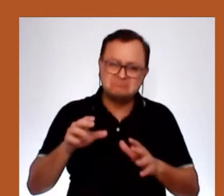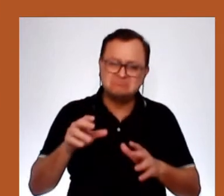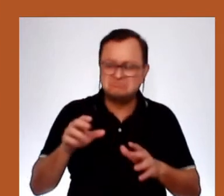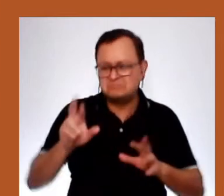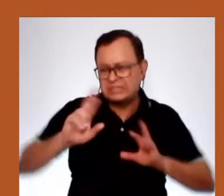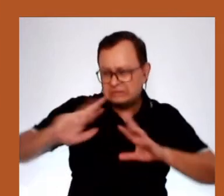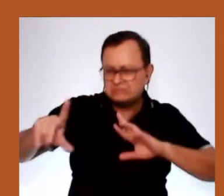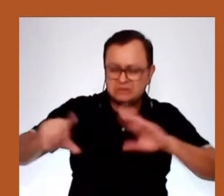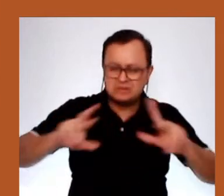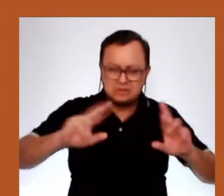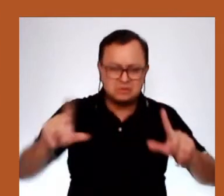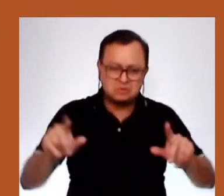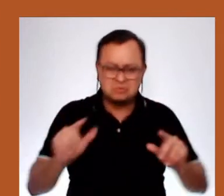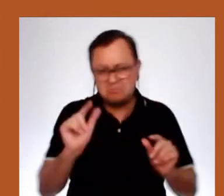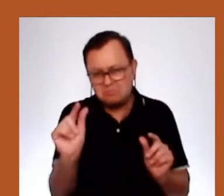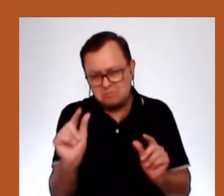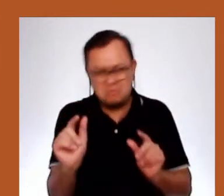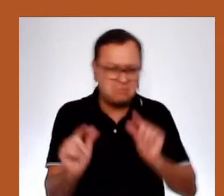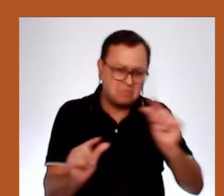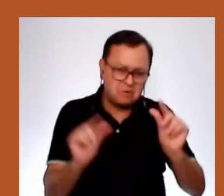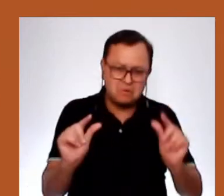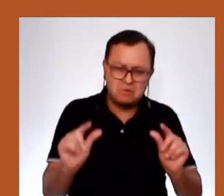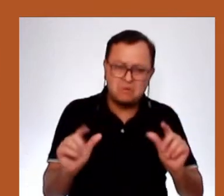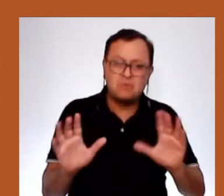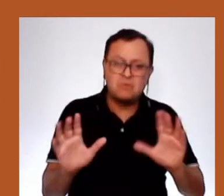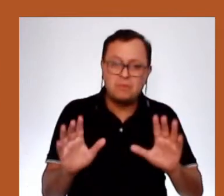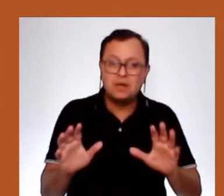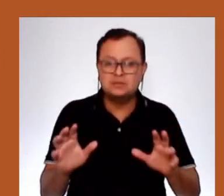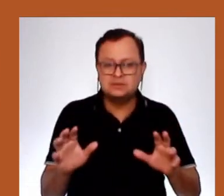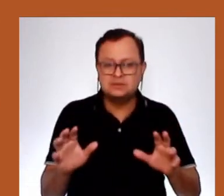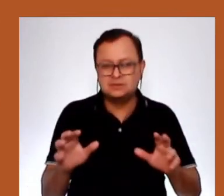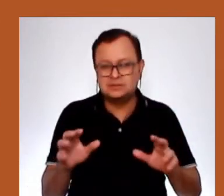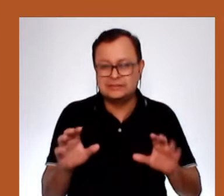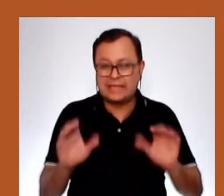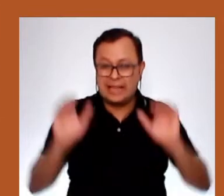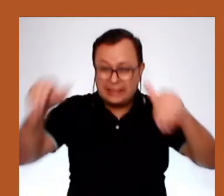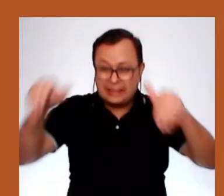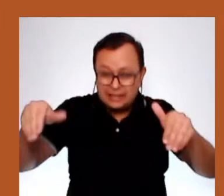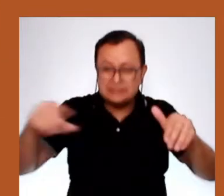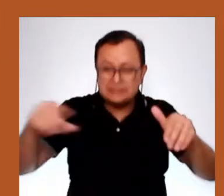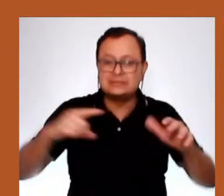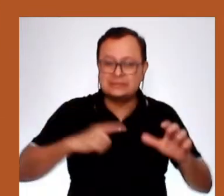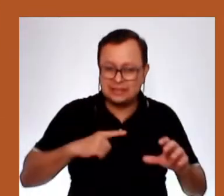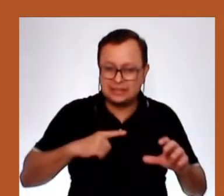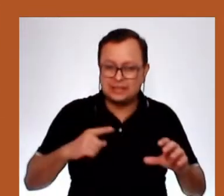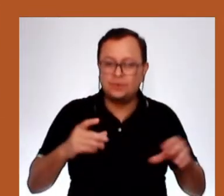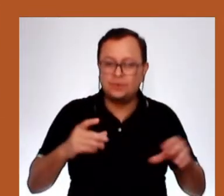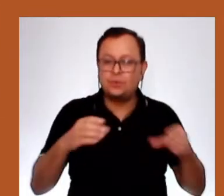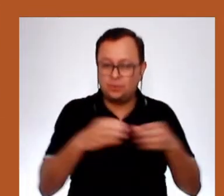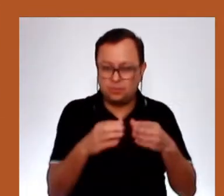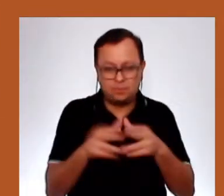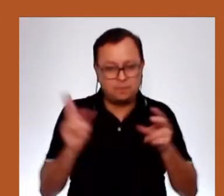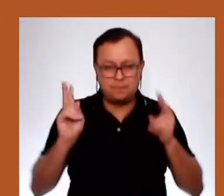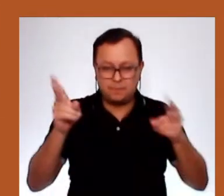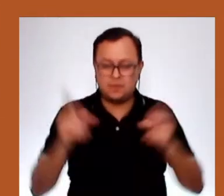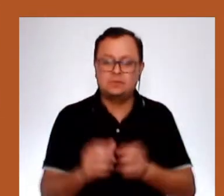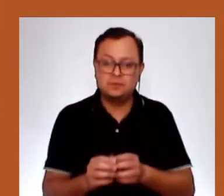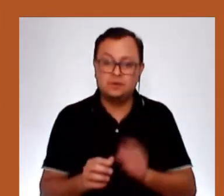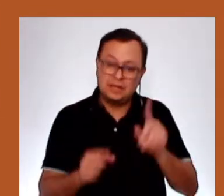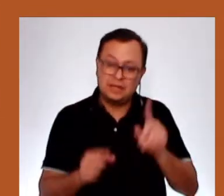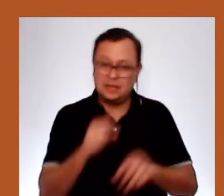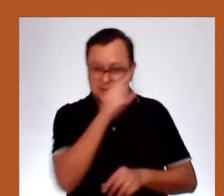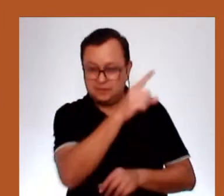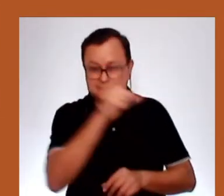outra, uma carinha determinada, mas muitos deles são do mesmo grupo. O Hospital Premier ainda